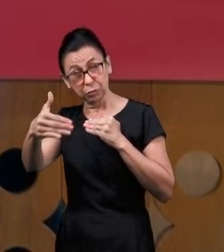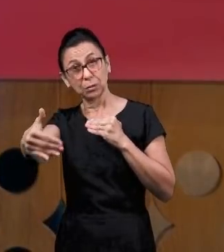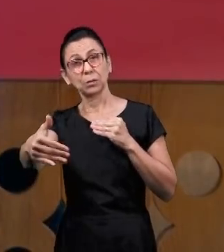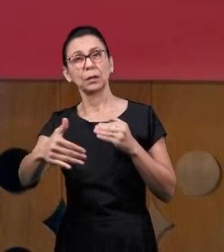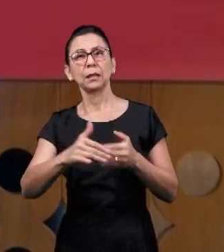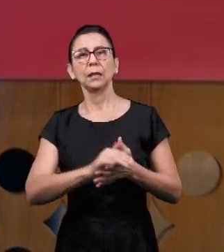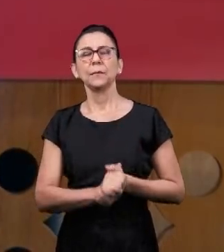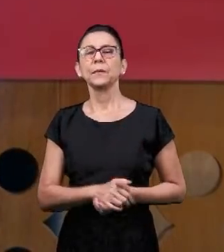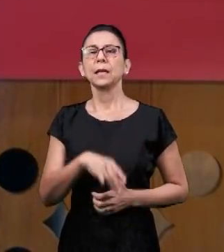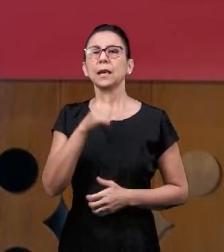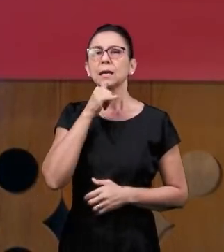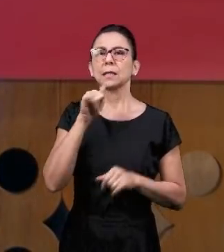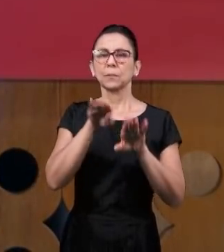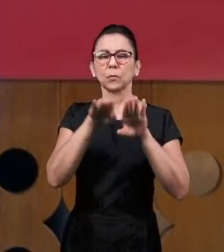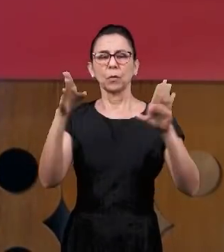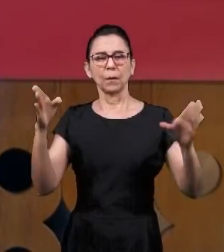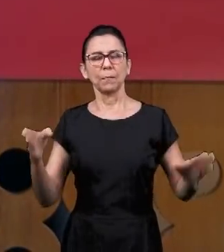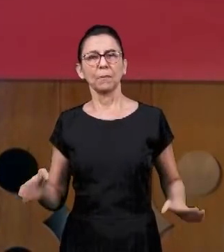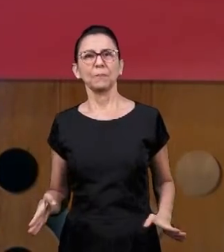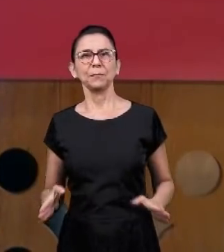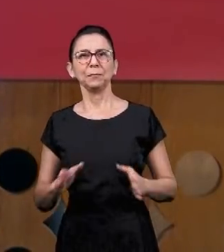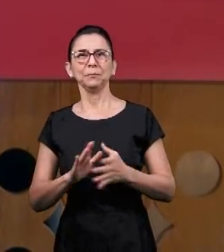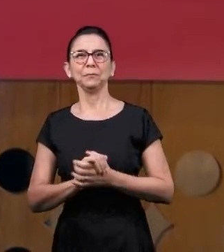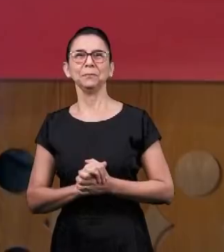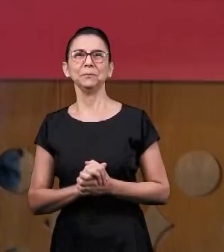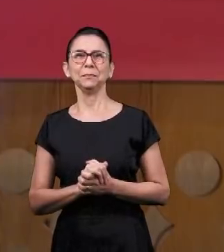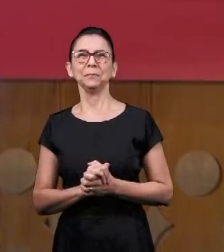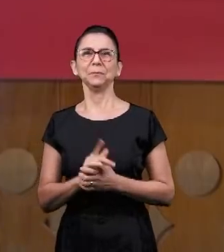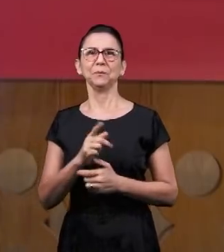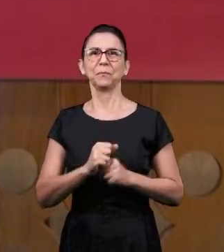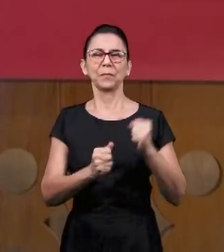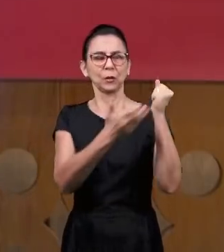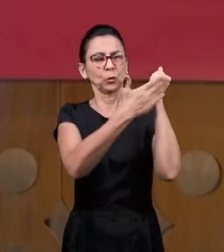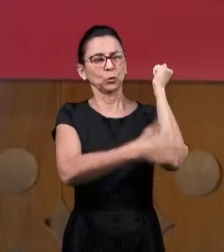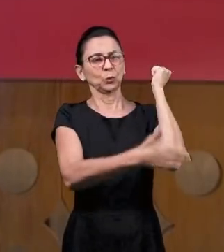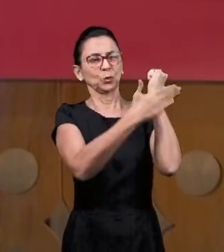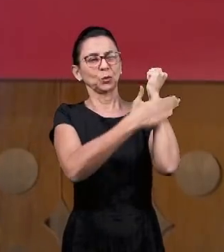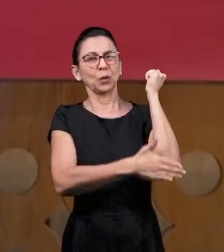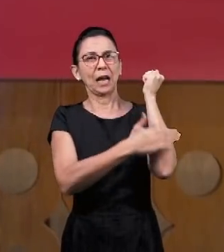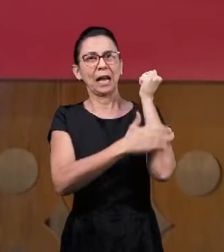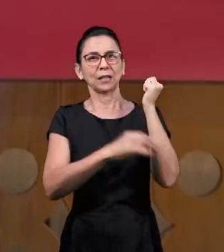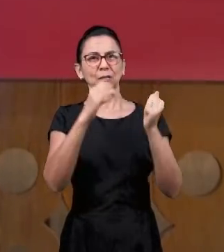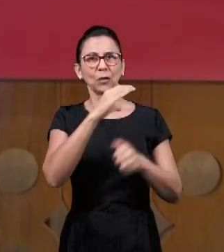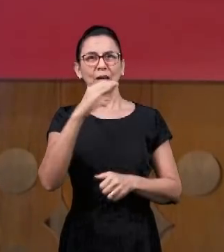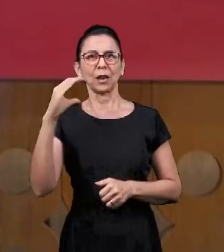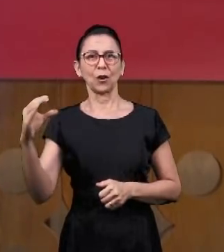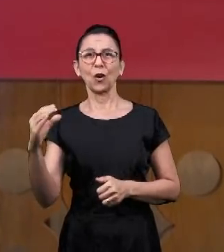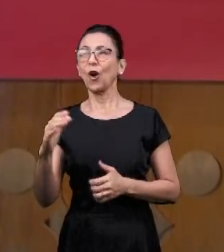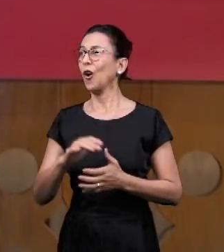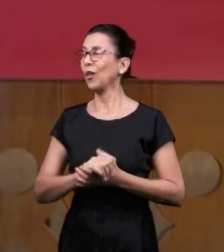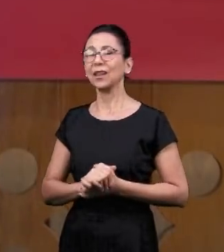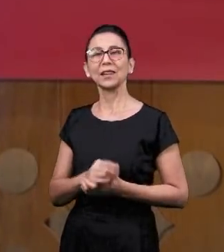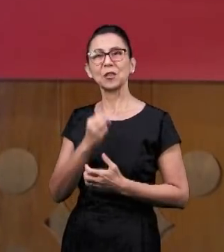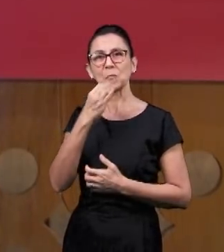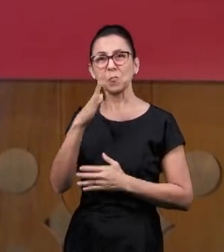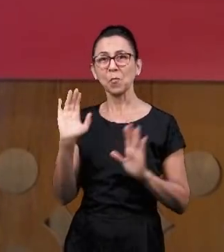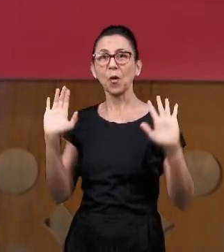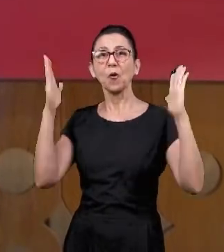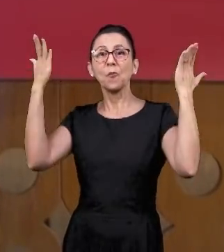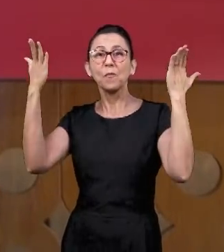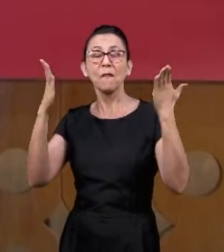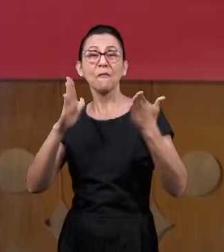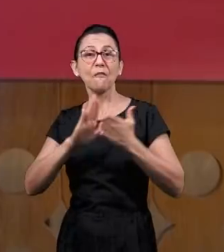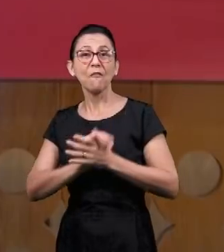conversando, churrasco, Coca-Cola, aquela coisa toda, e estou contra tudo isso aqui. Ou então eu pego tudo isso aqui e vou usar do meu jeito. Que